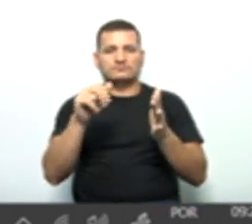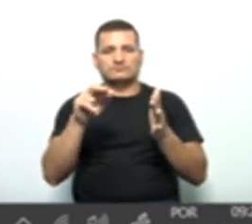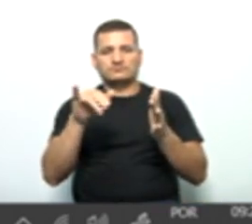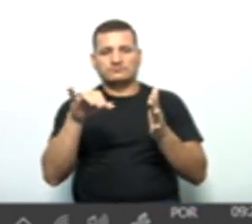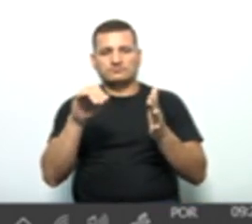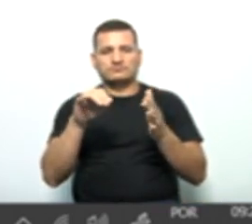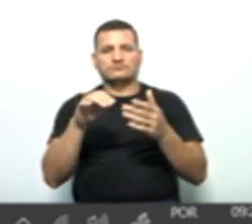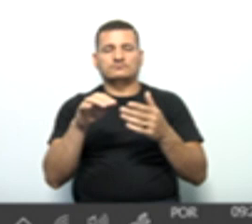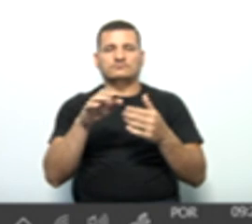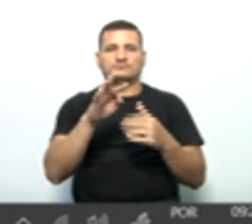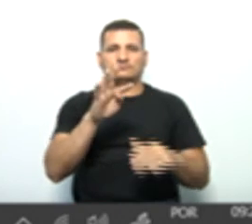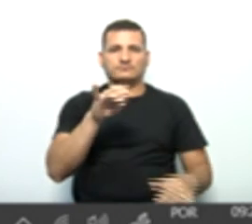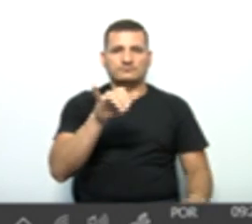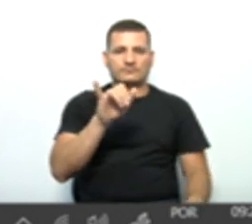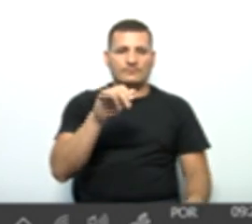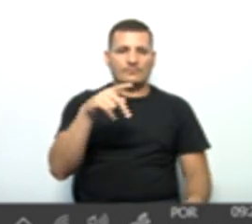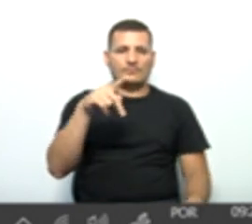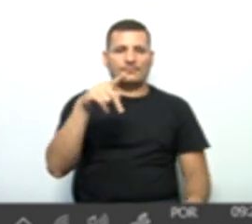aqui type,